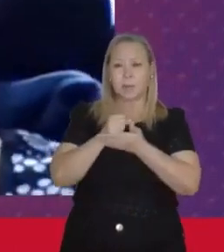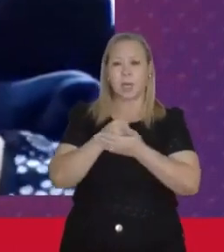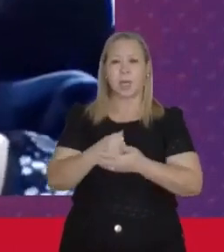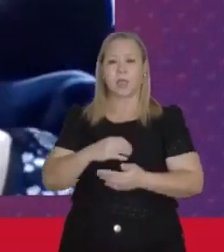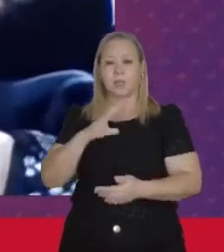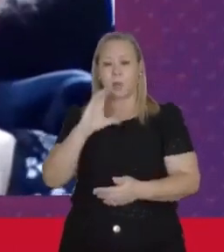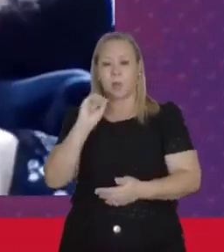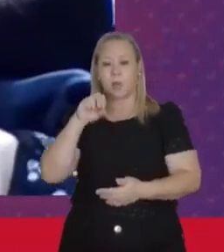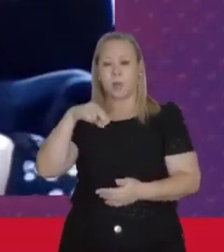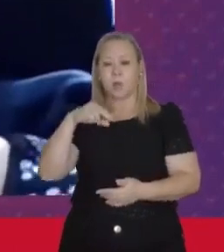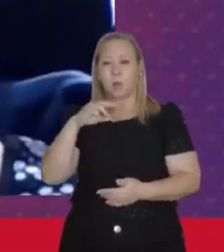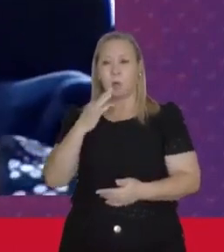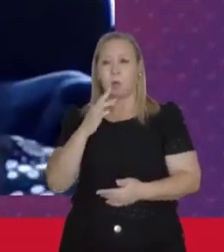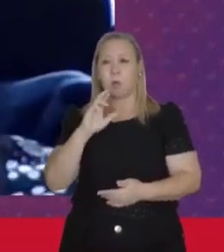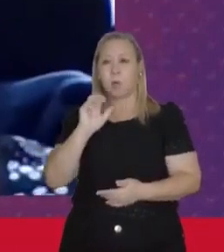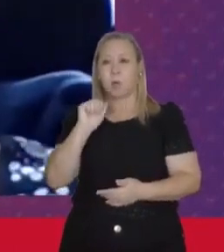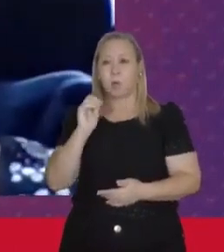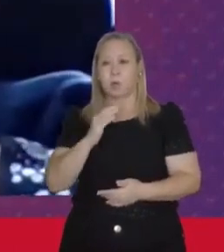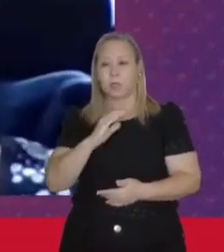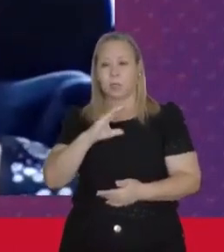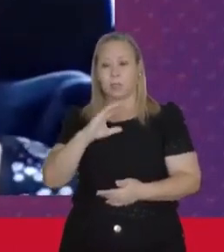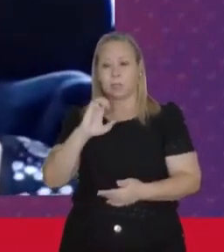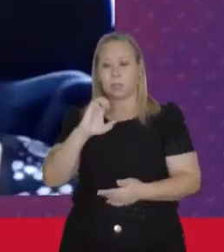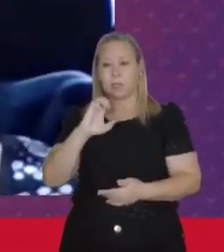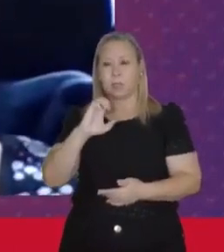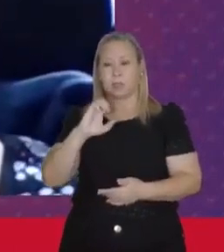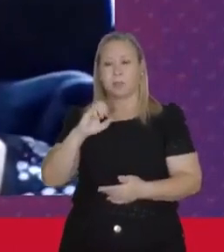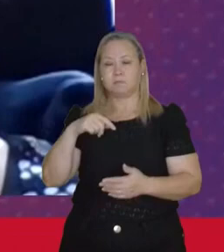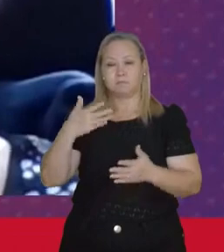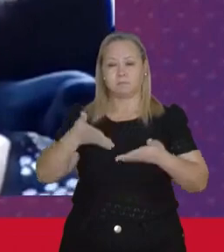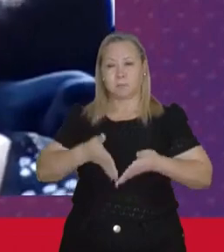parto, puerpério,